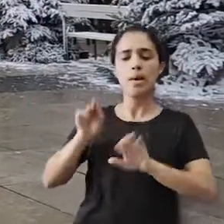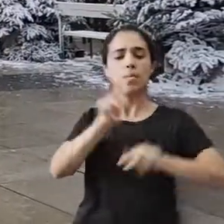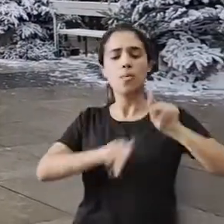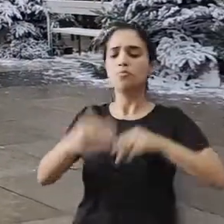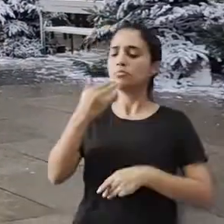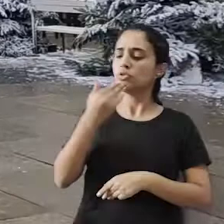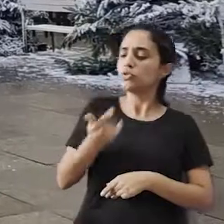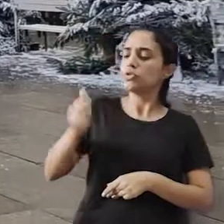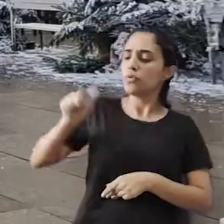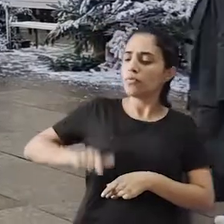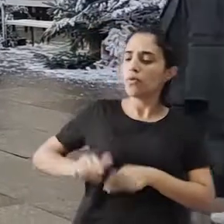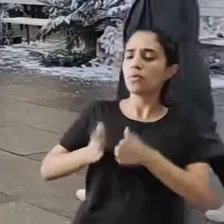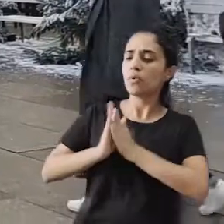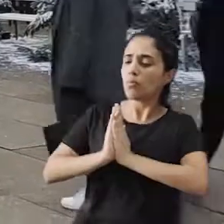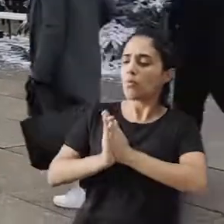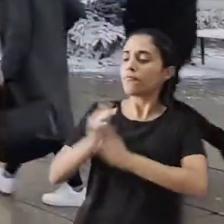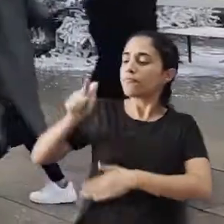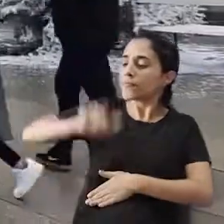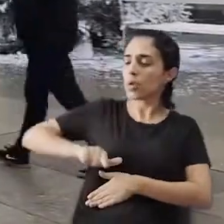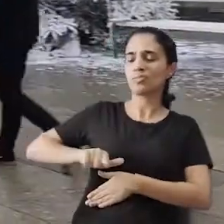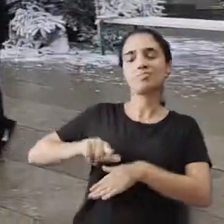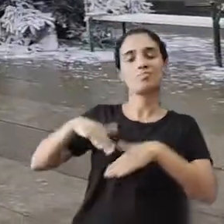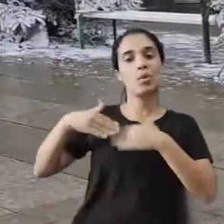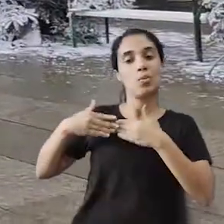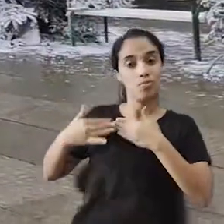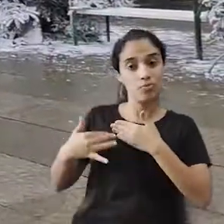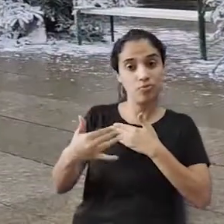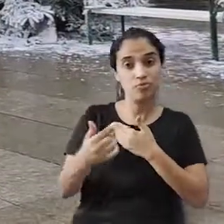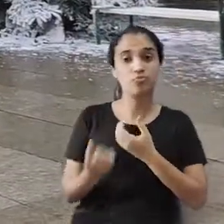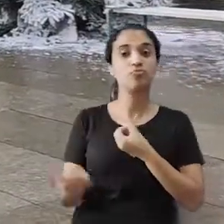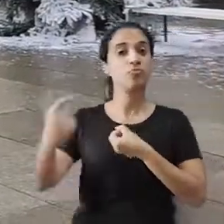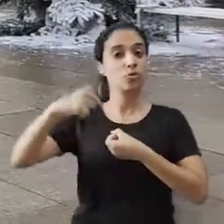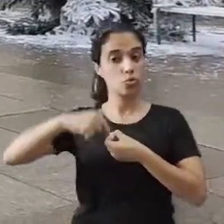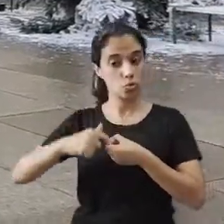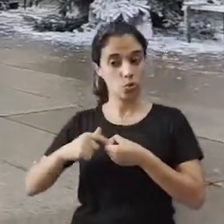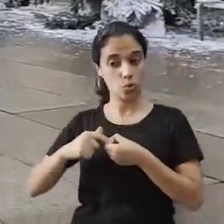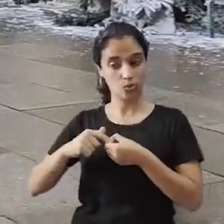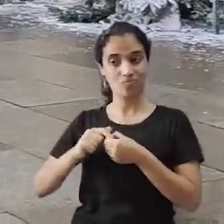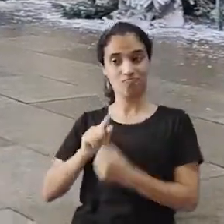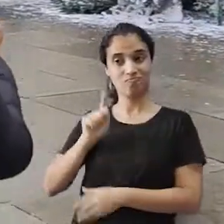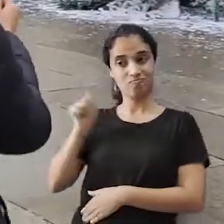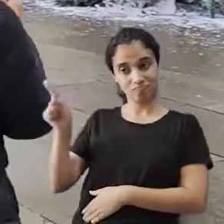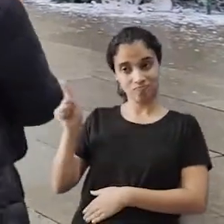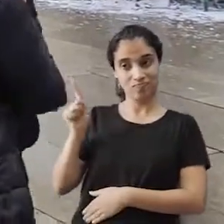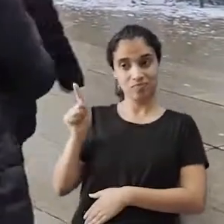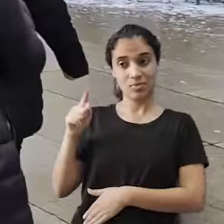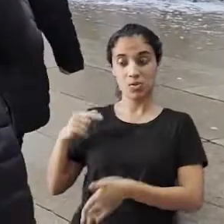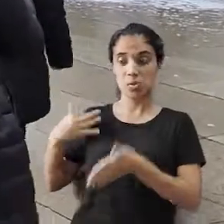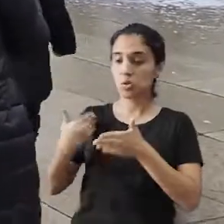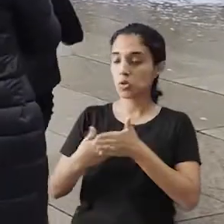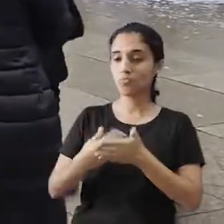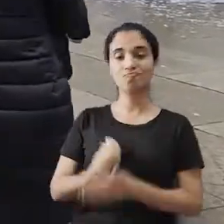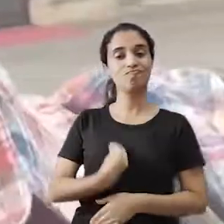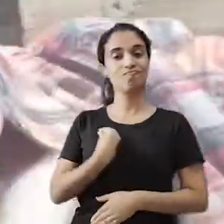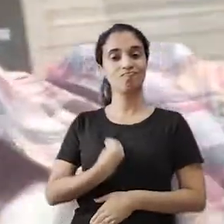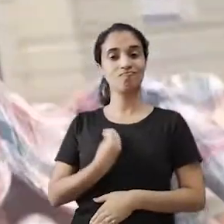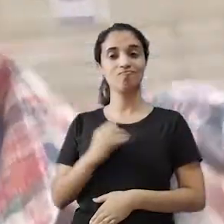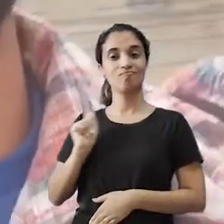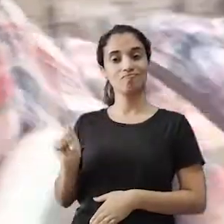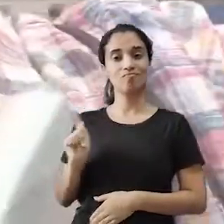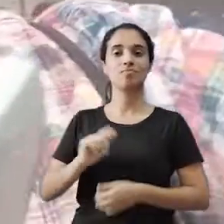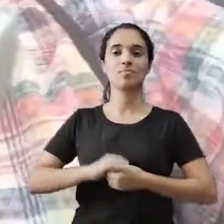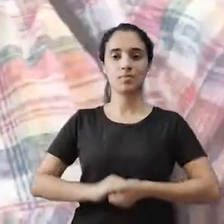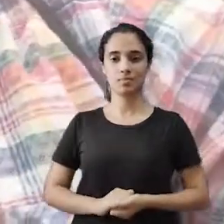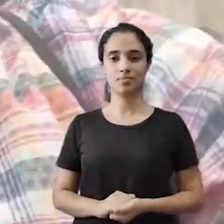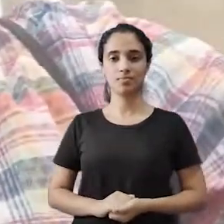para que voltasse. E aí voltou com a estátua e agora, até hoje, ela tá ali.